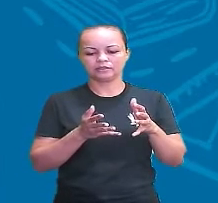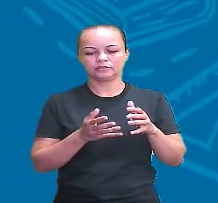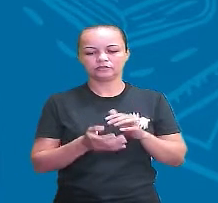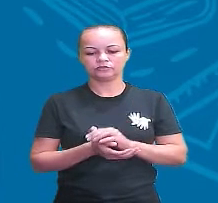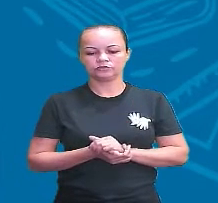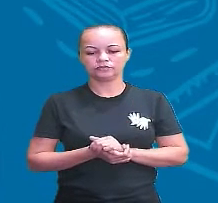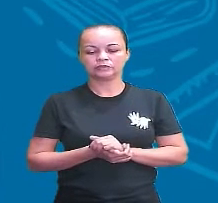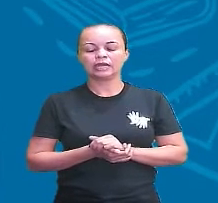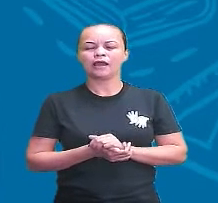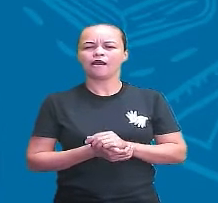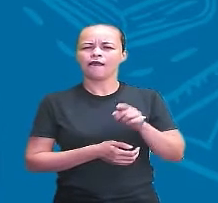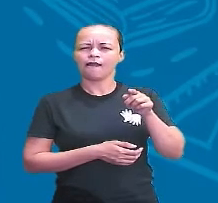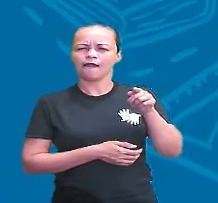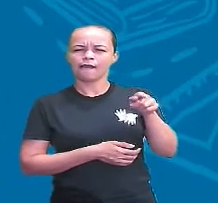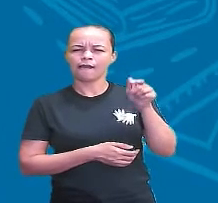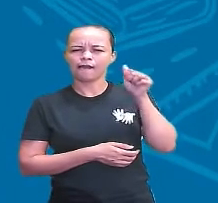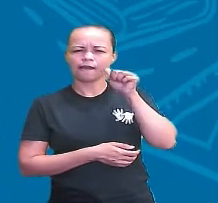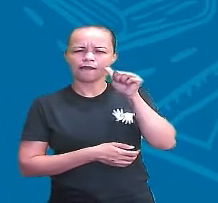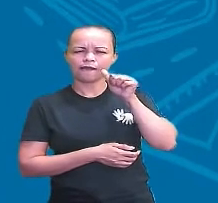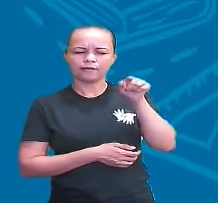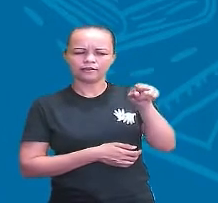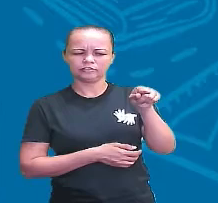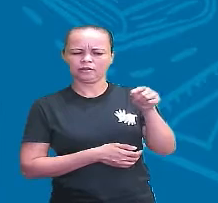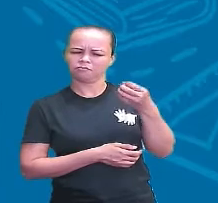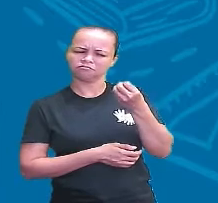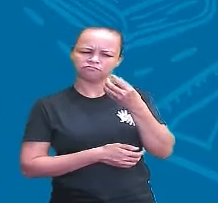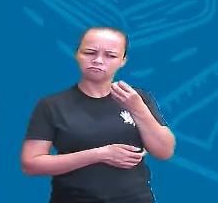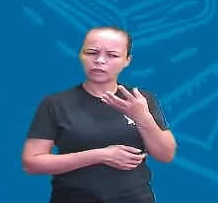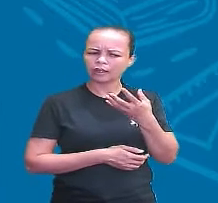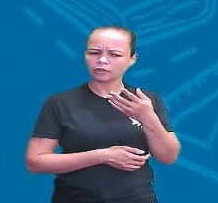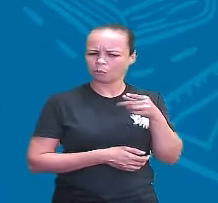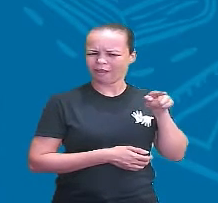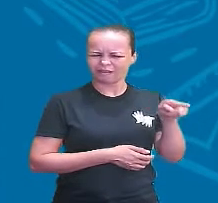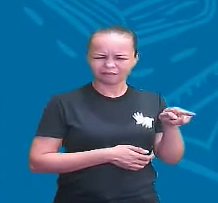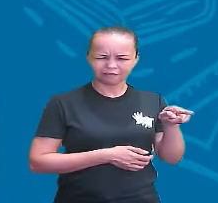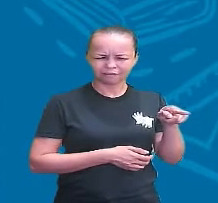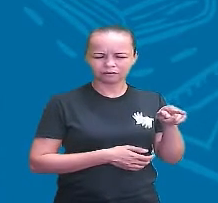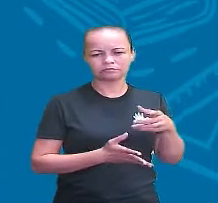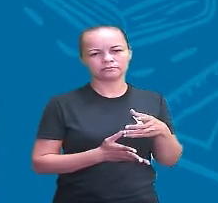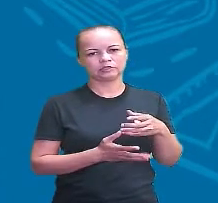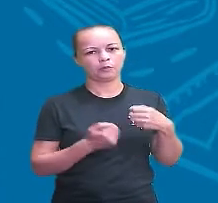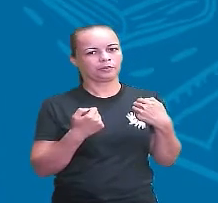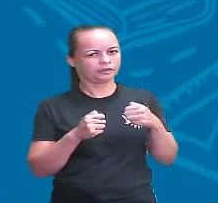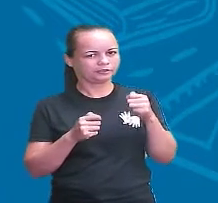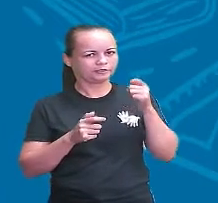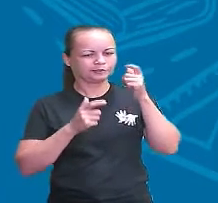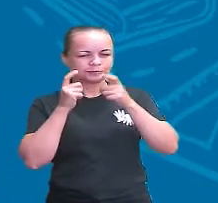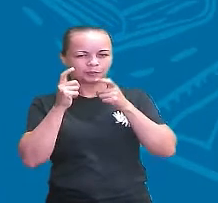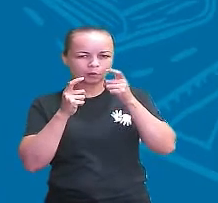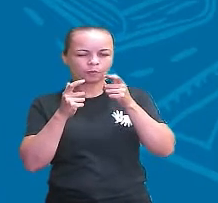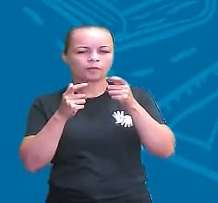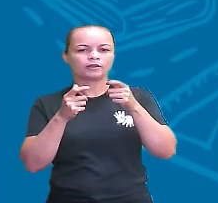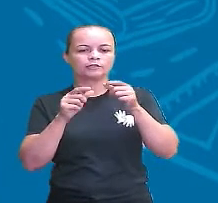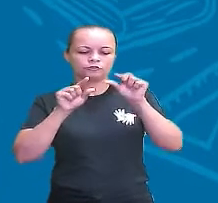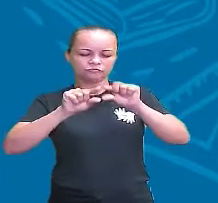temos ela estará bem com aquilo. Então, nós temos, gente, que nos preocupar toda vez que a gente vai fazer uma frase no